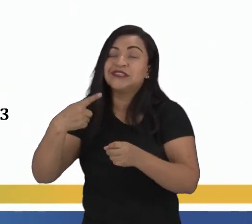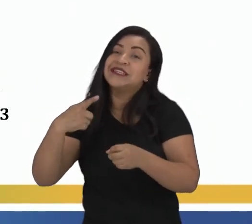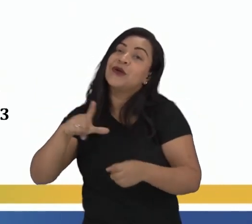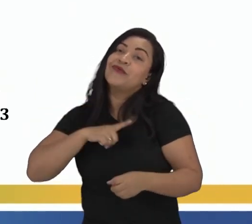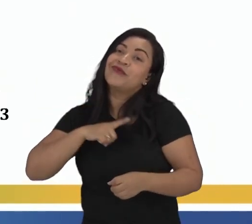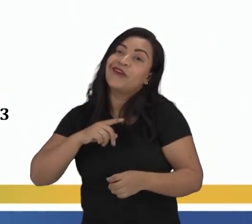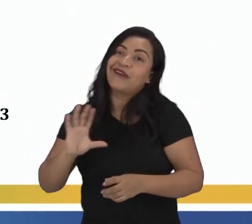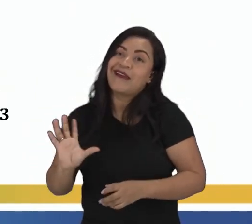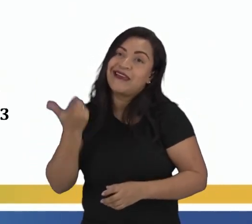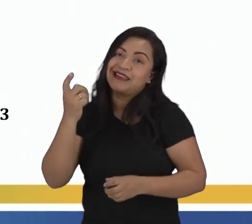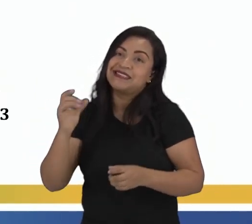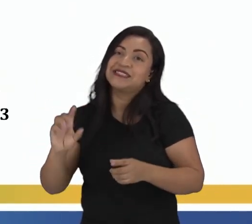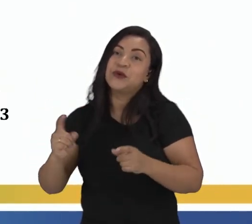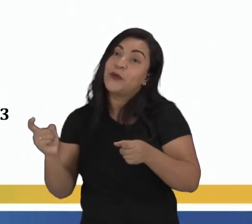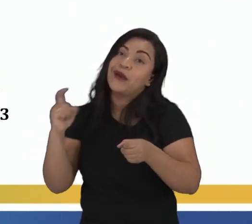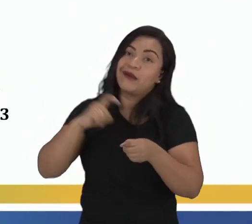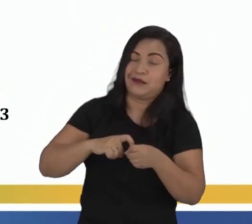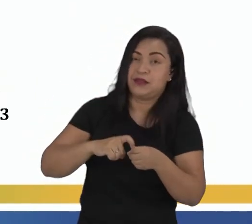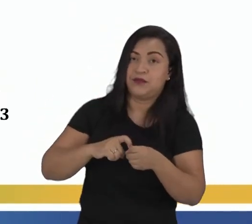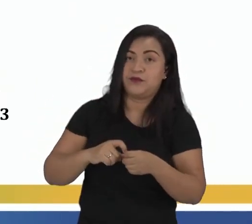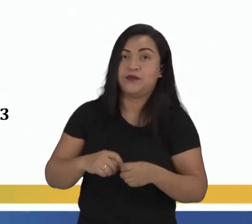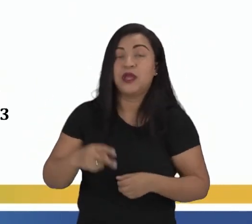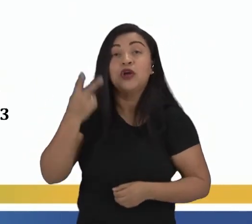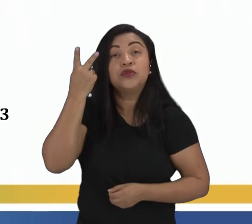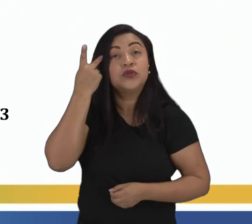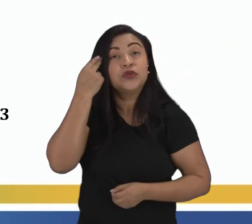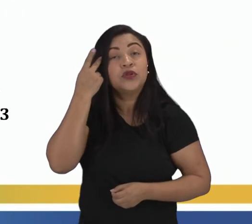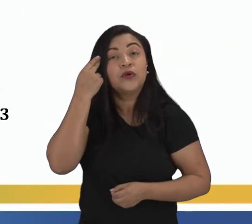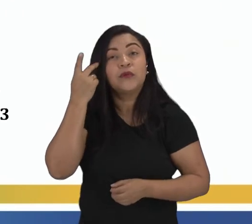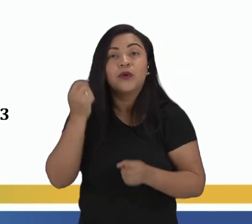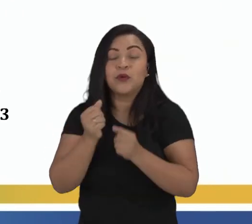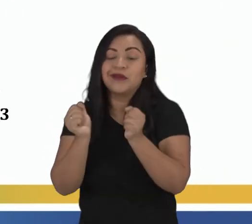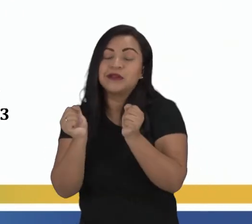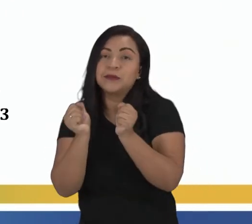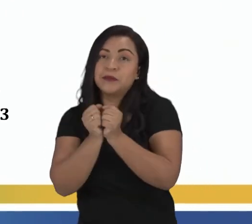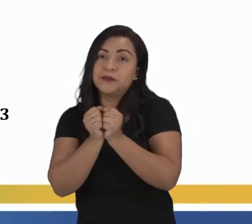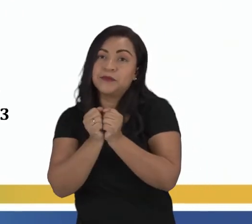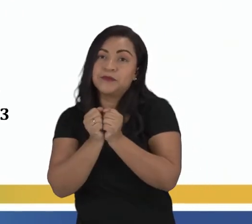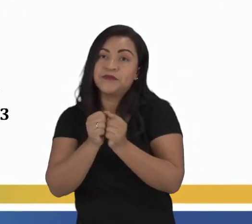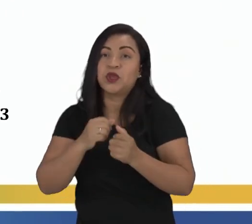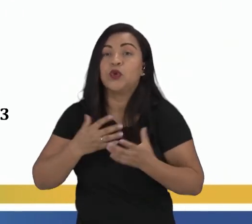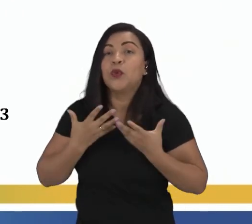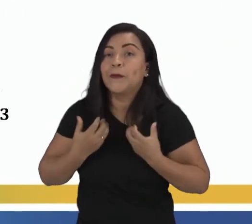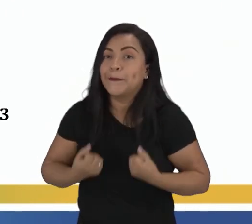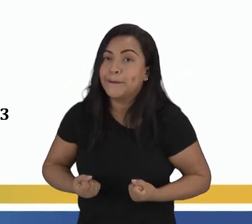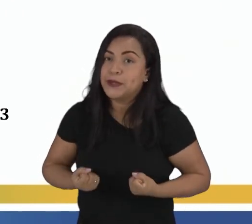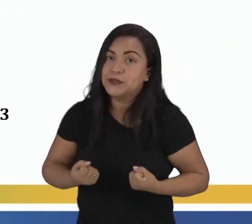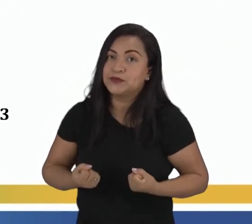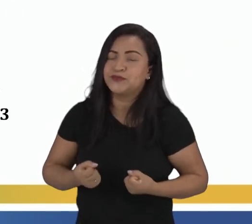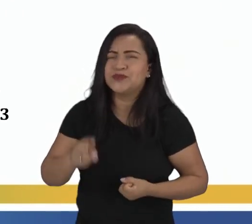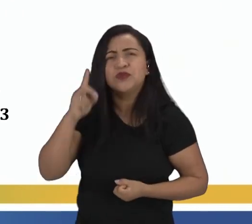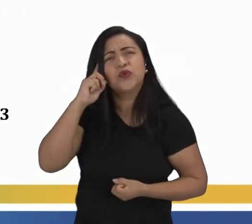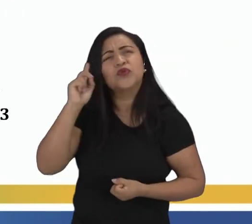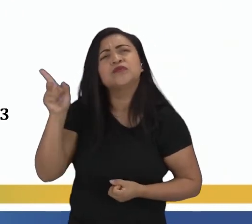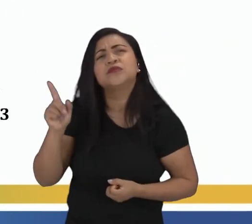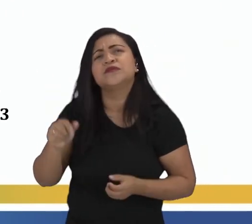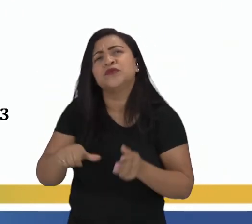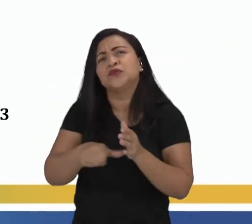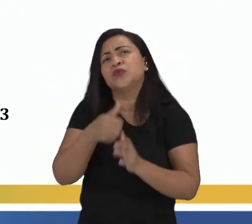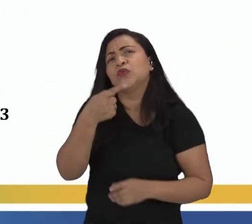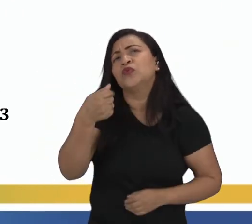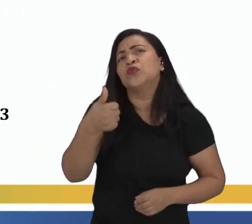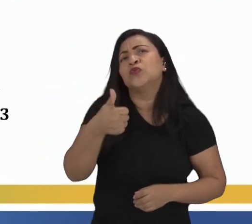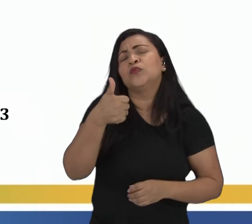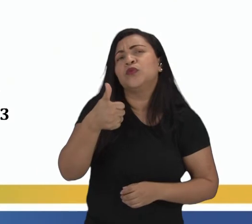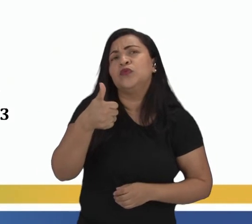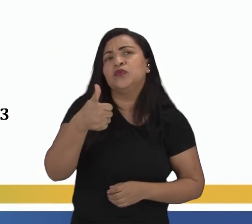reação entre eles, a normal, por estar apoiado, e o seu peso. Então observem só, no corpo 1 nós